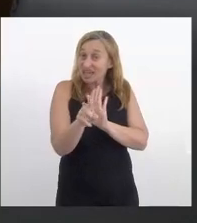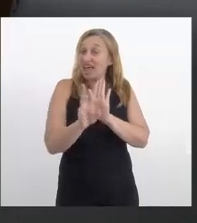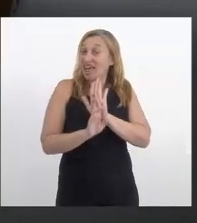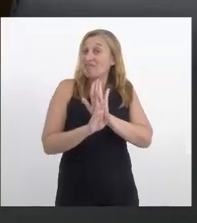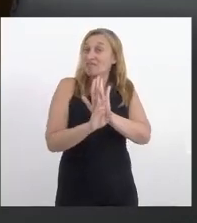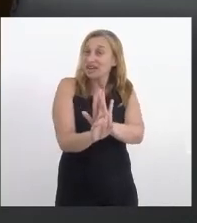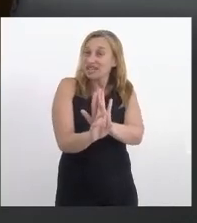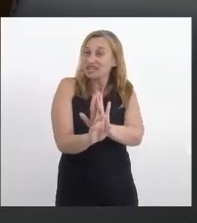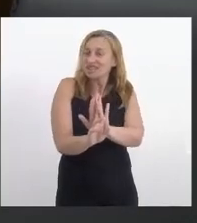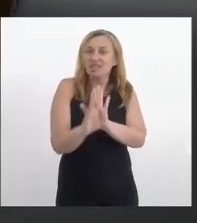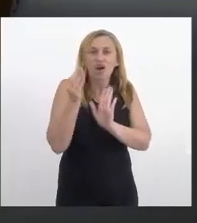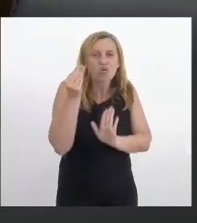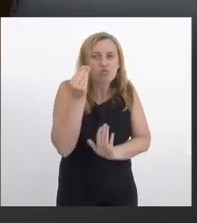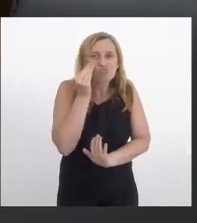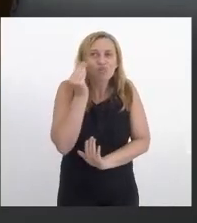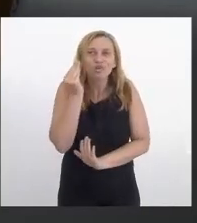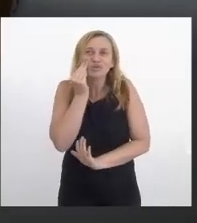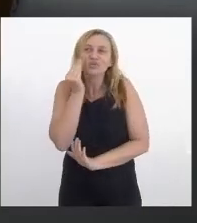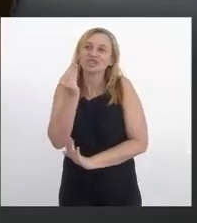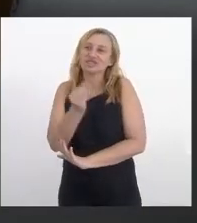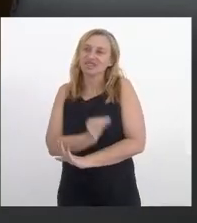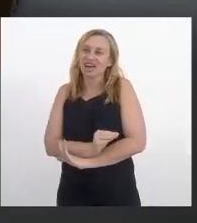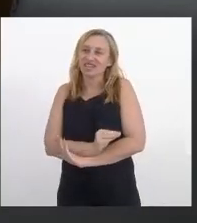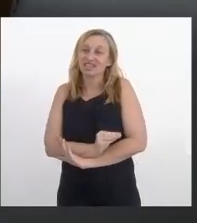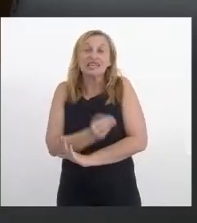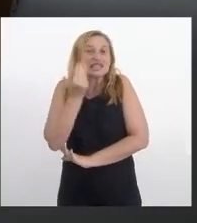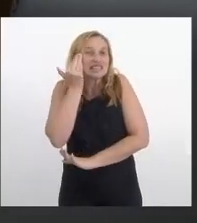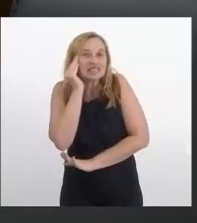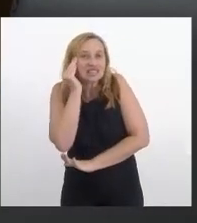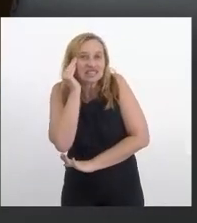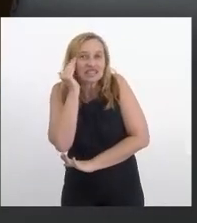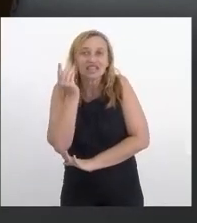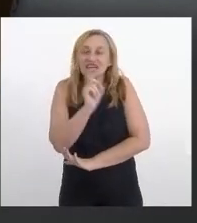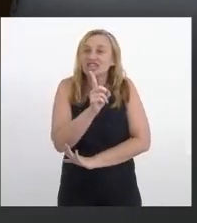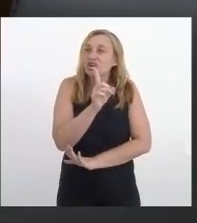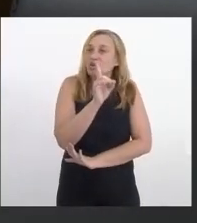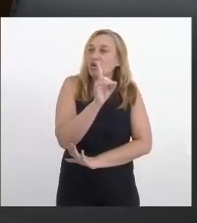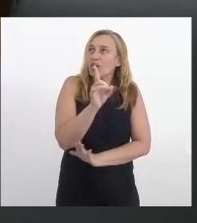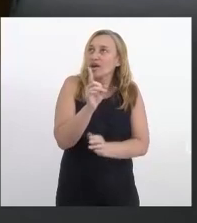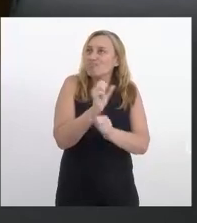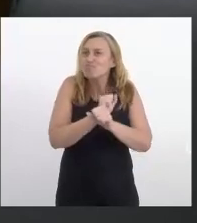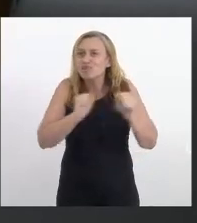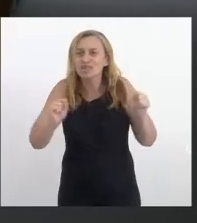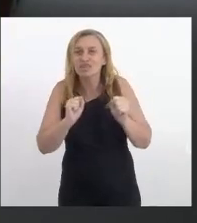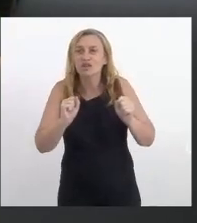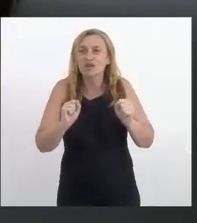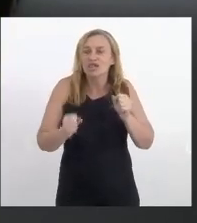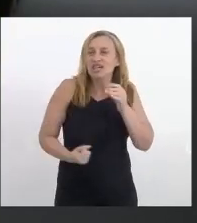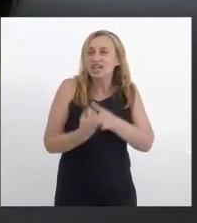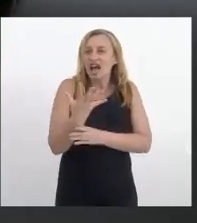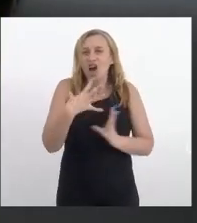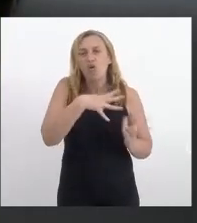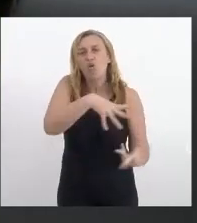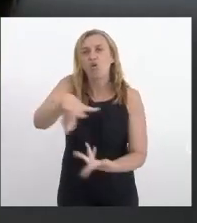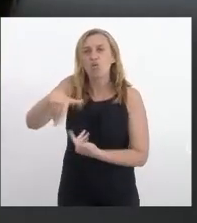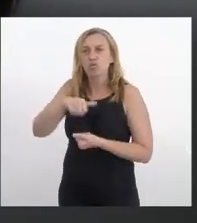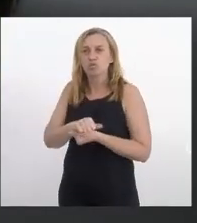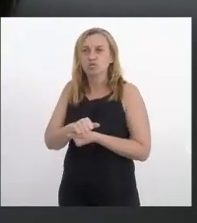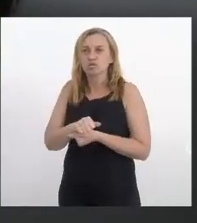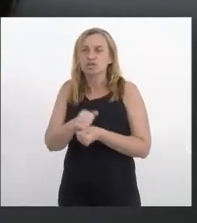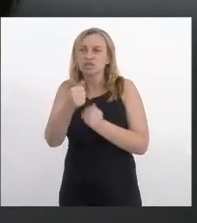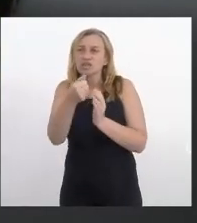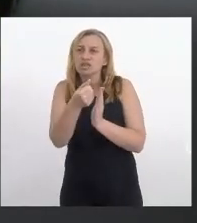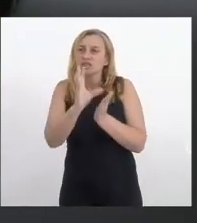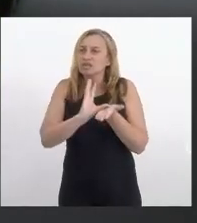representa a oportunidade de entender que não é possível construir um mundo pautado